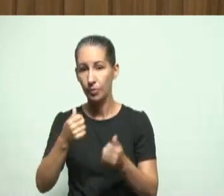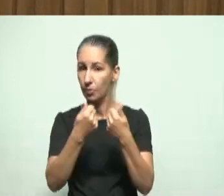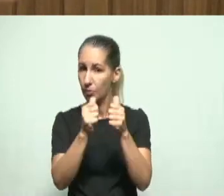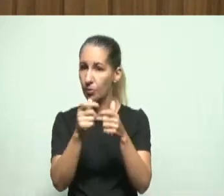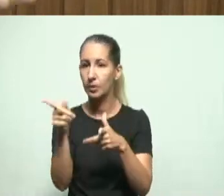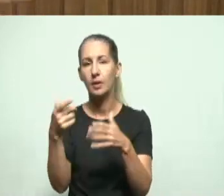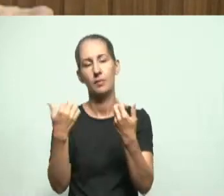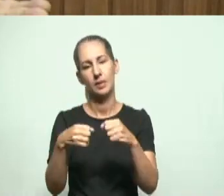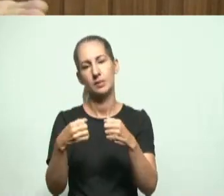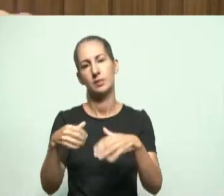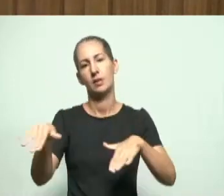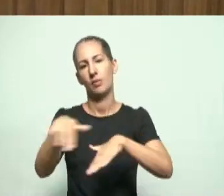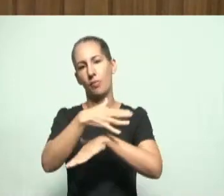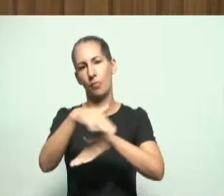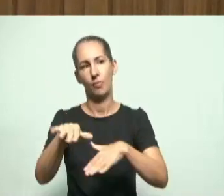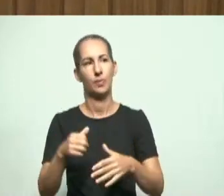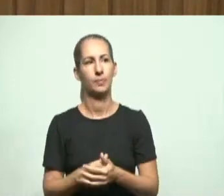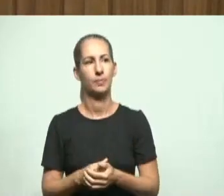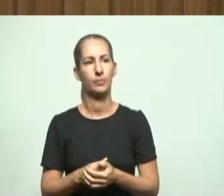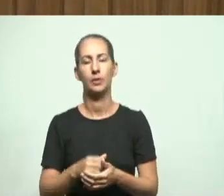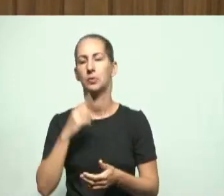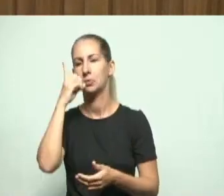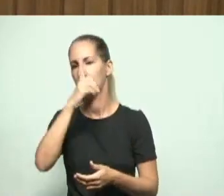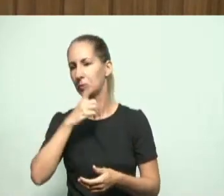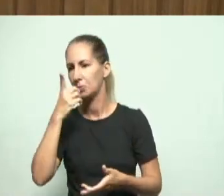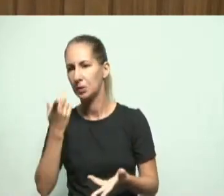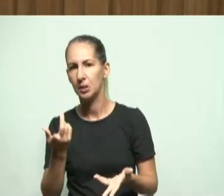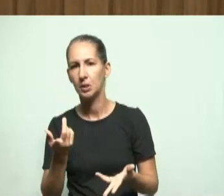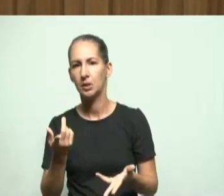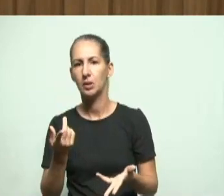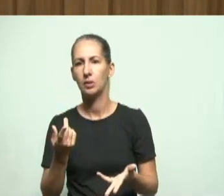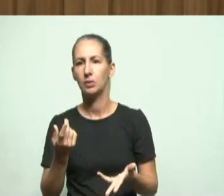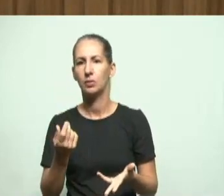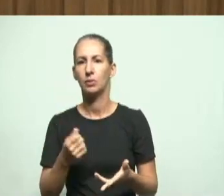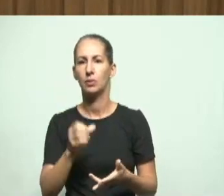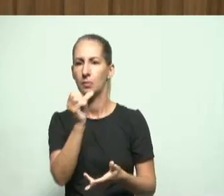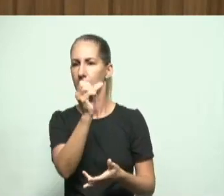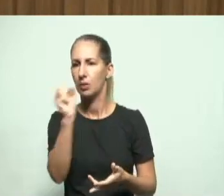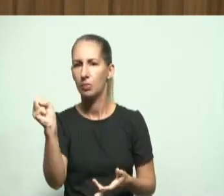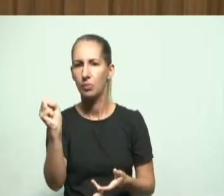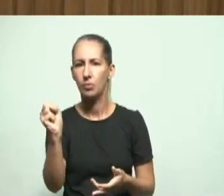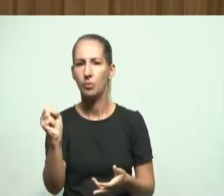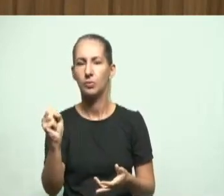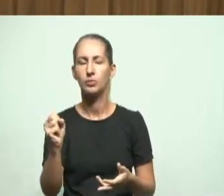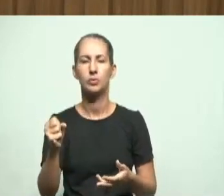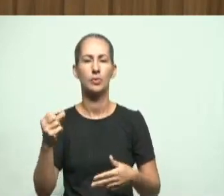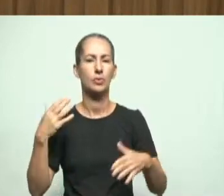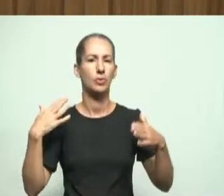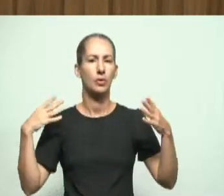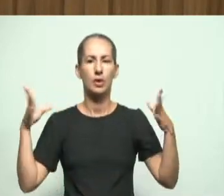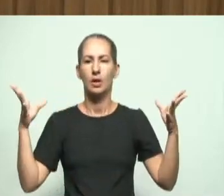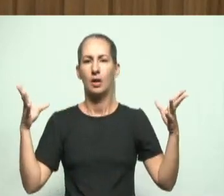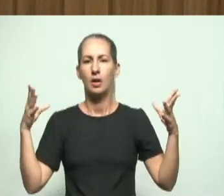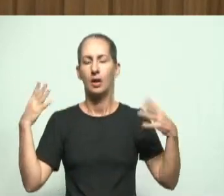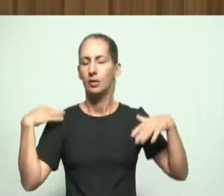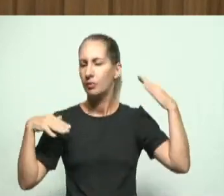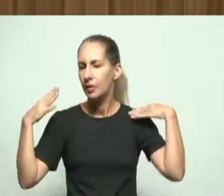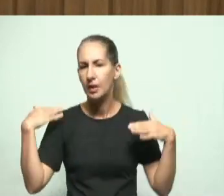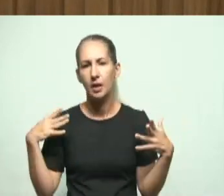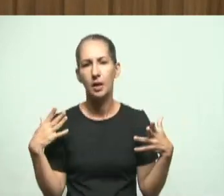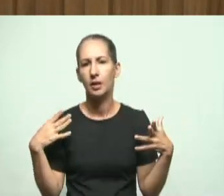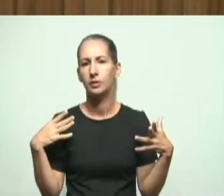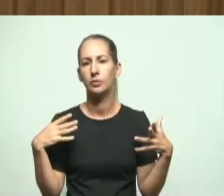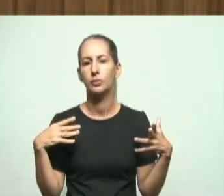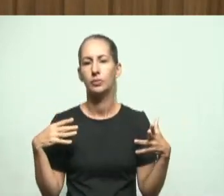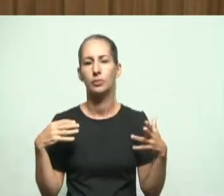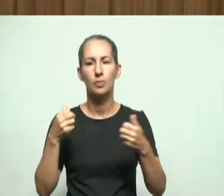De transporte na rua. Ele vai colocar no domingo, ele vai colocar na 68, ele vai colocar no feriado, vai colocar no Corujão, porque quanto mais